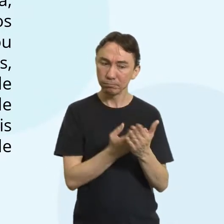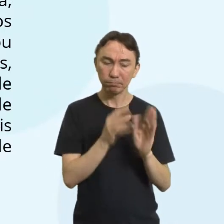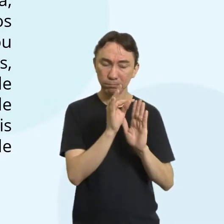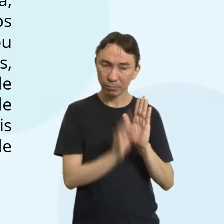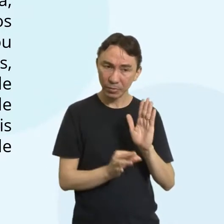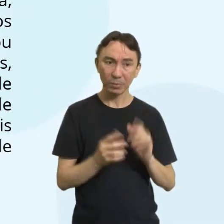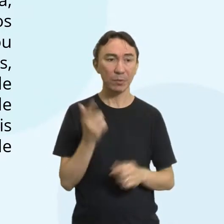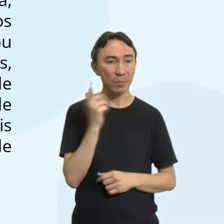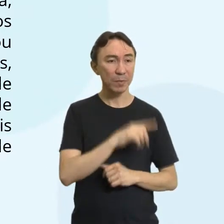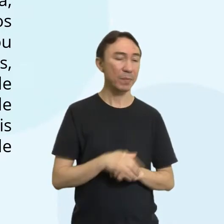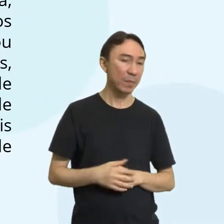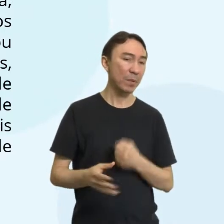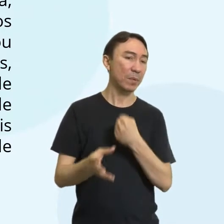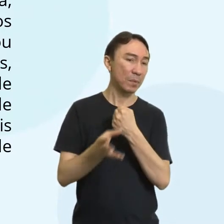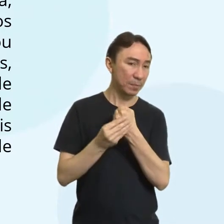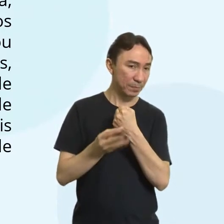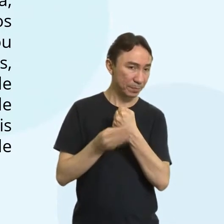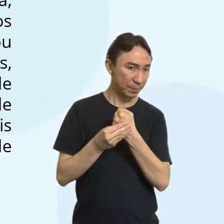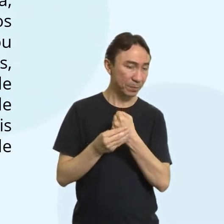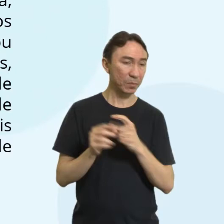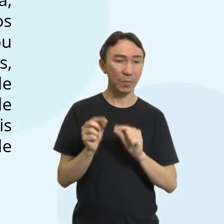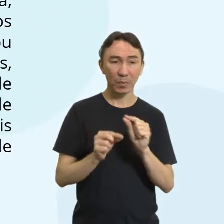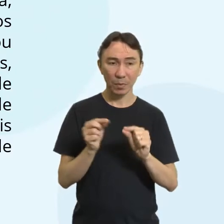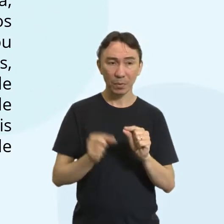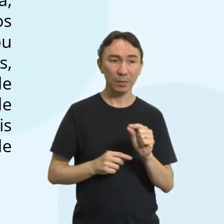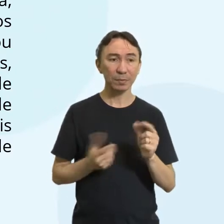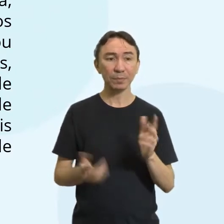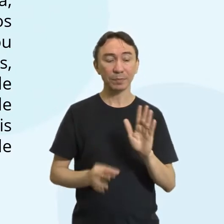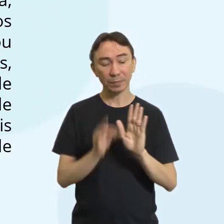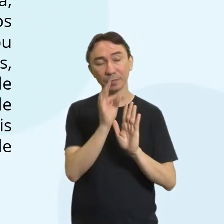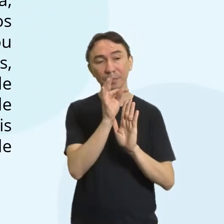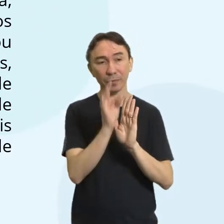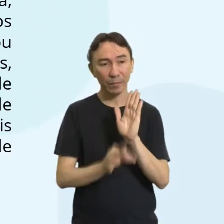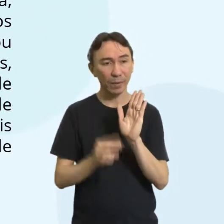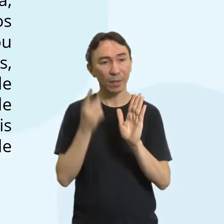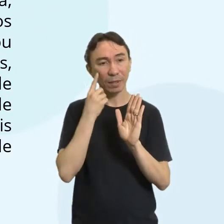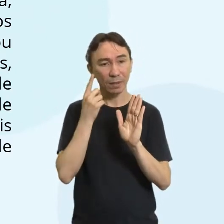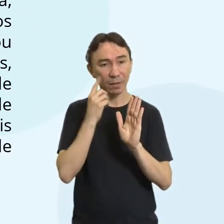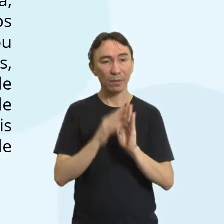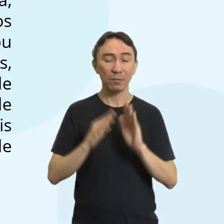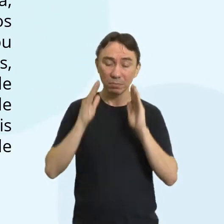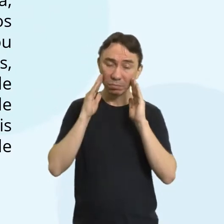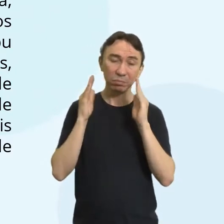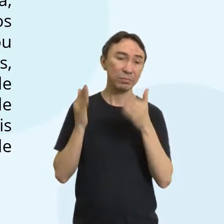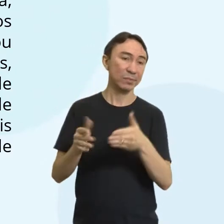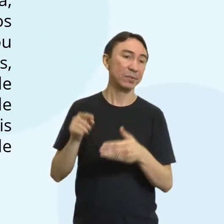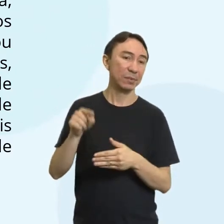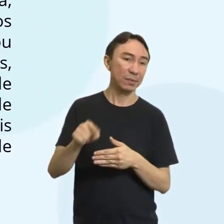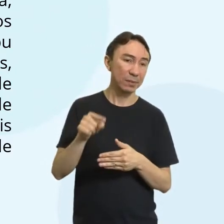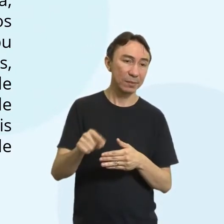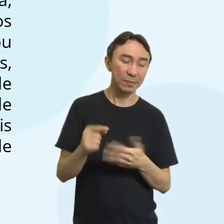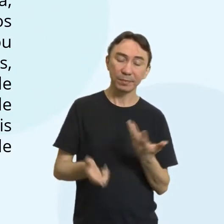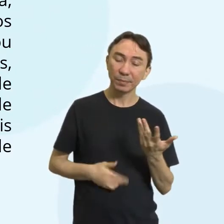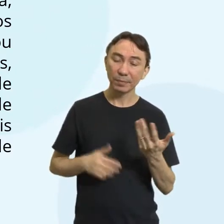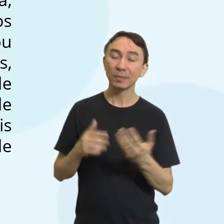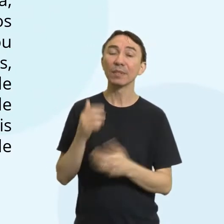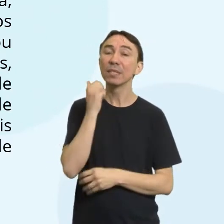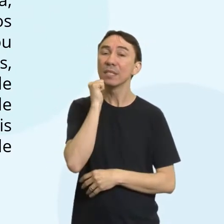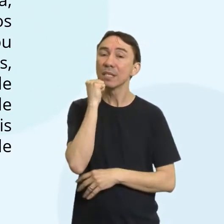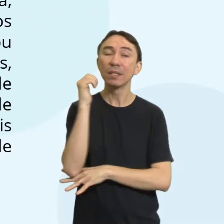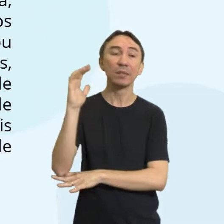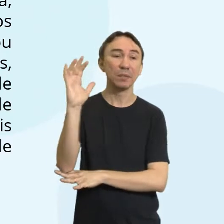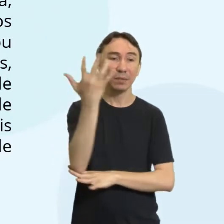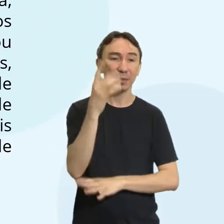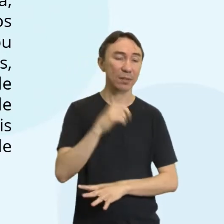conhecimento, leitura e interpretação de temas voltados às ciências da natureza, utilizando fontes confiáveis,